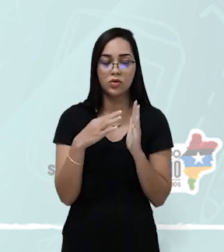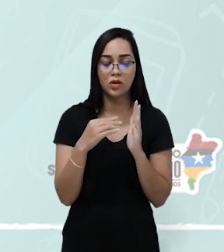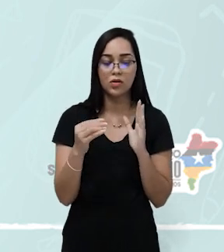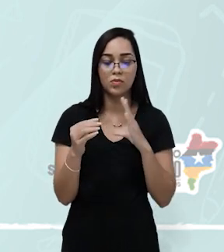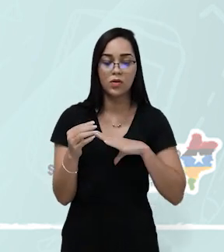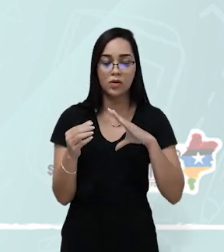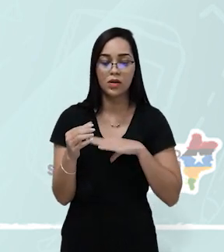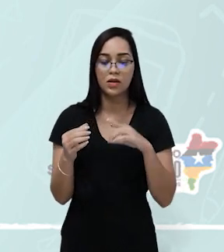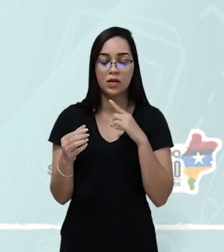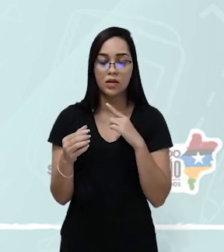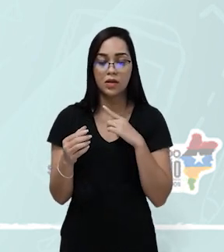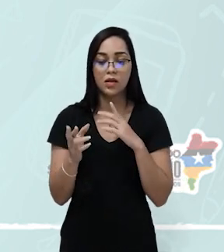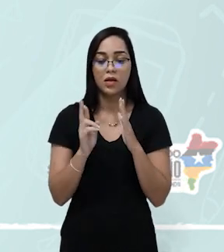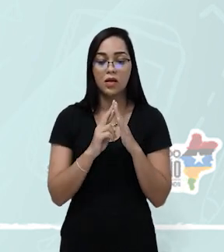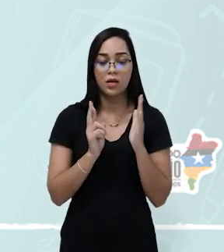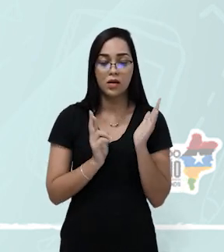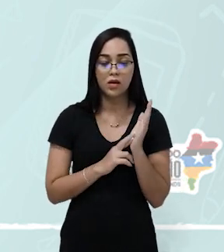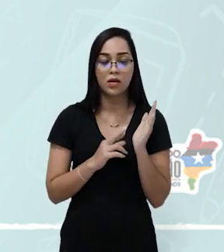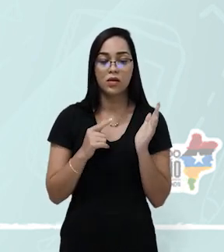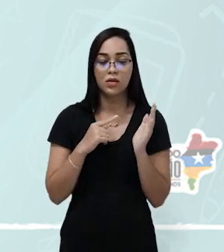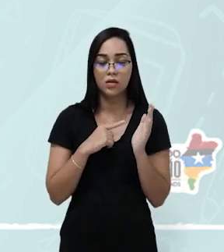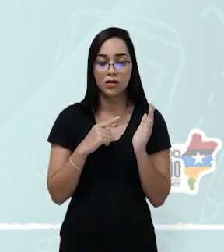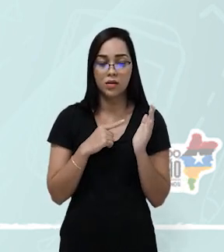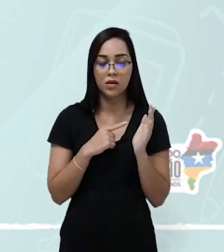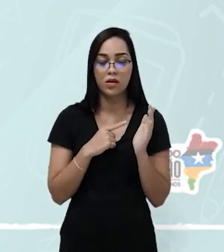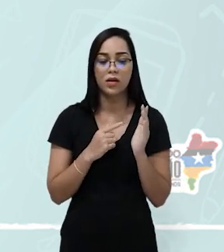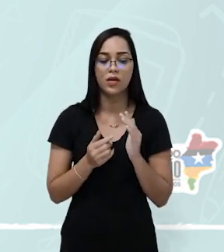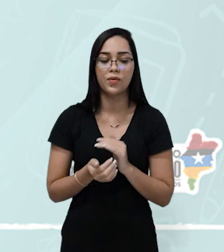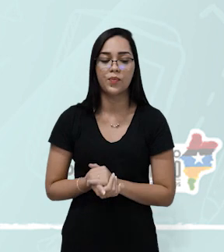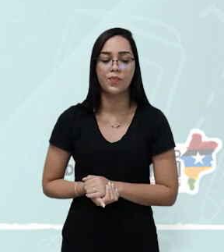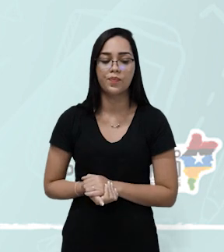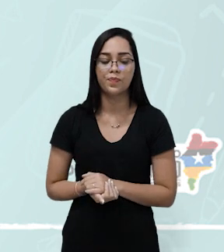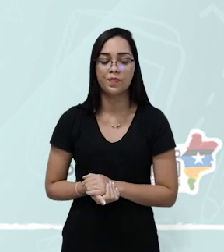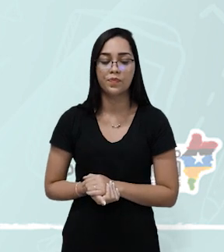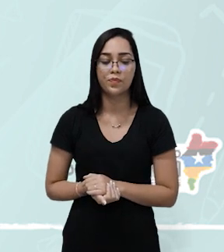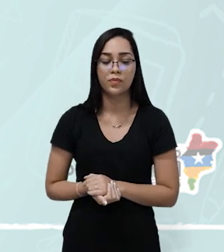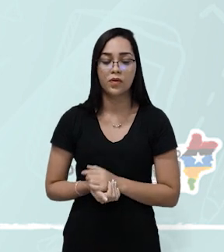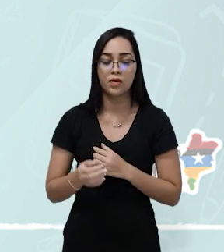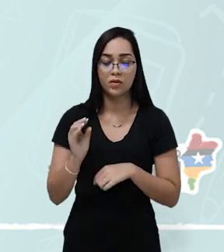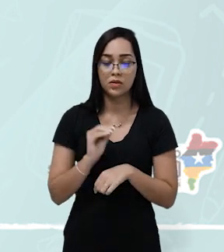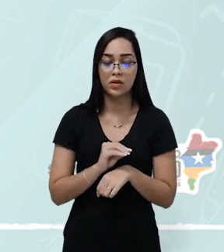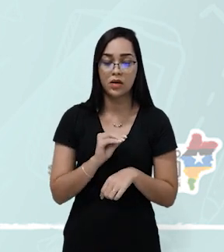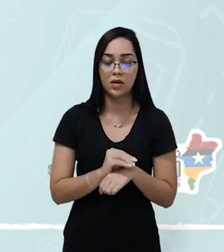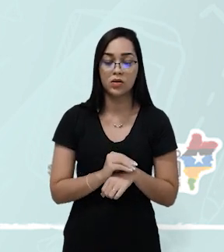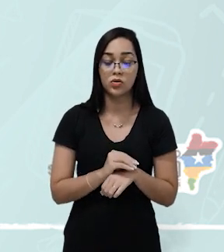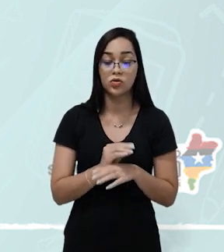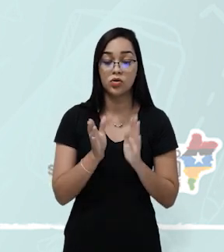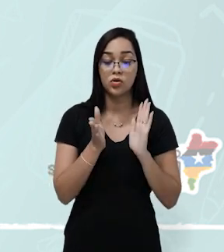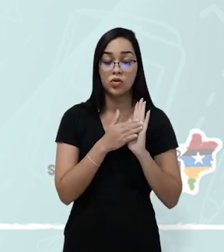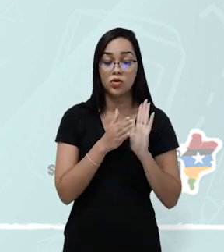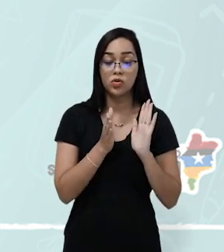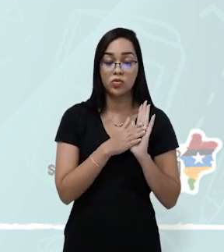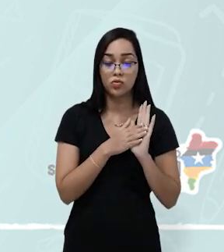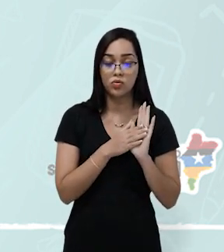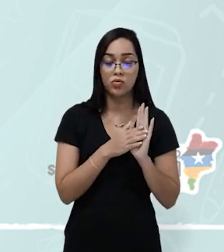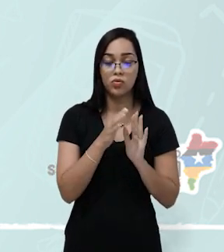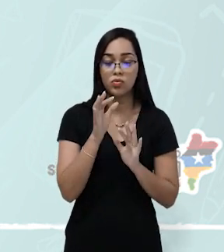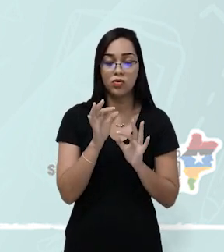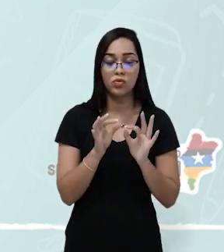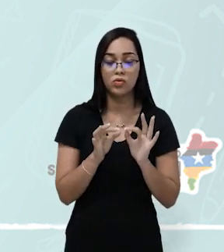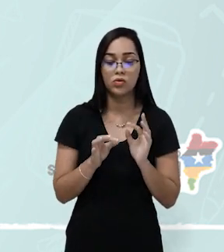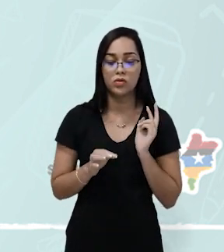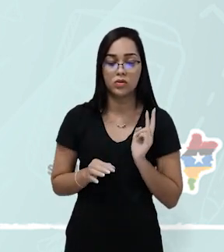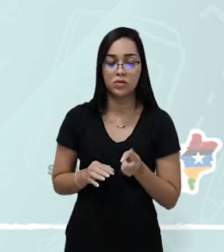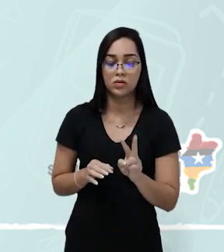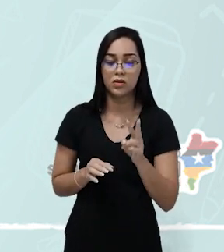portugueses e segue um código cavalheiresco e de vassalagem medieval, sendo que os criados juram lealdade